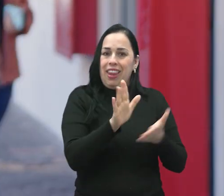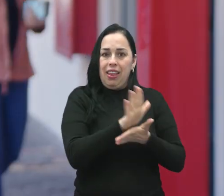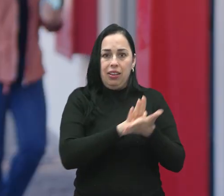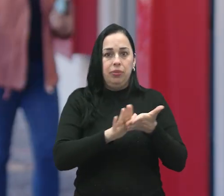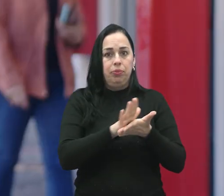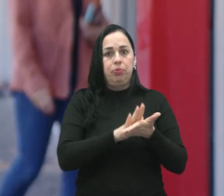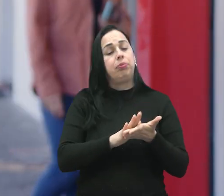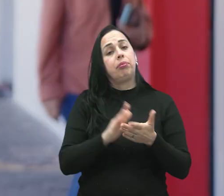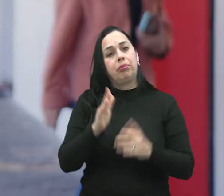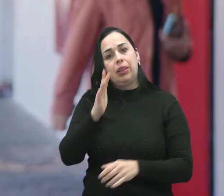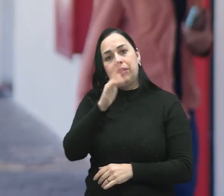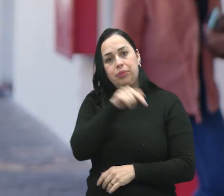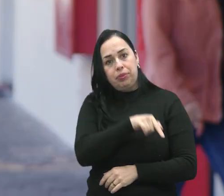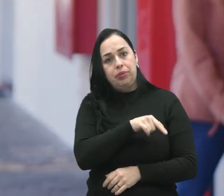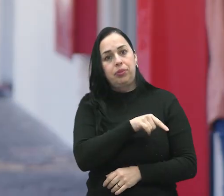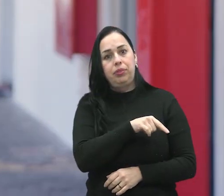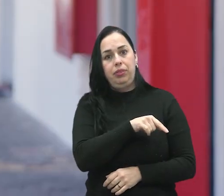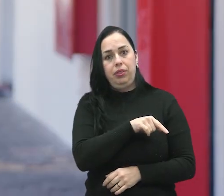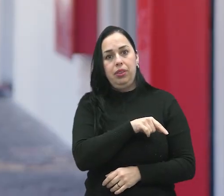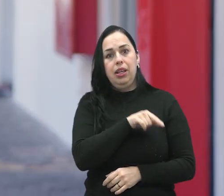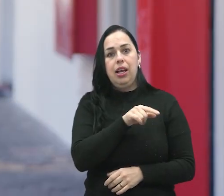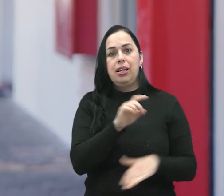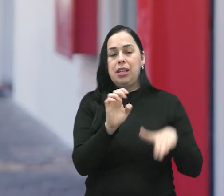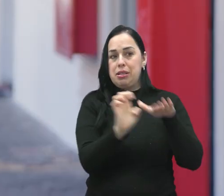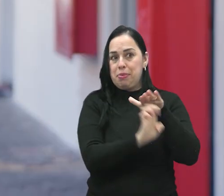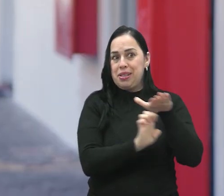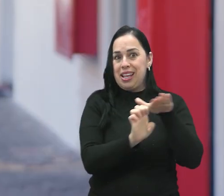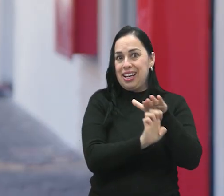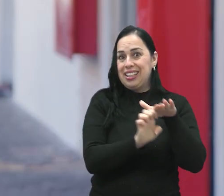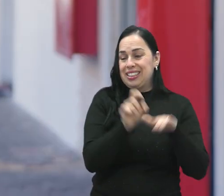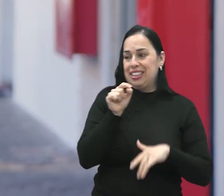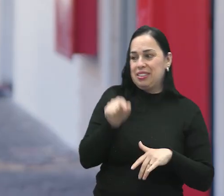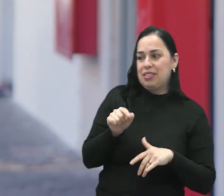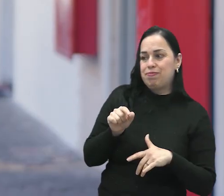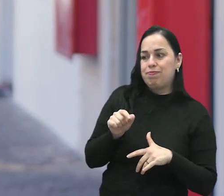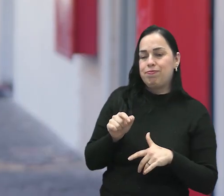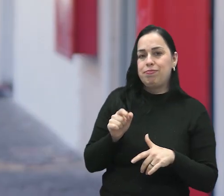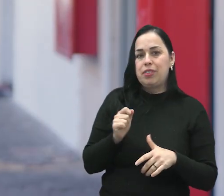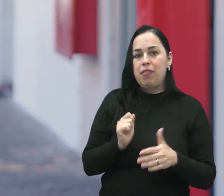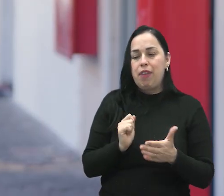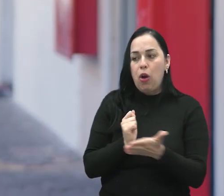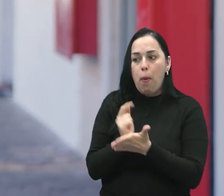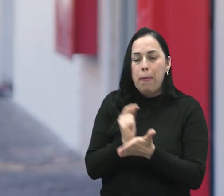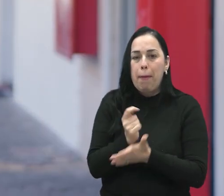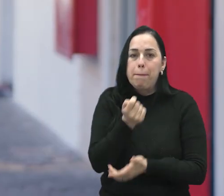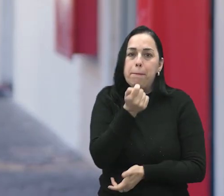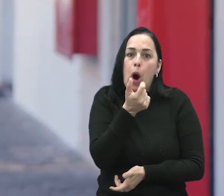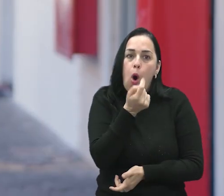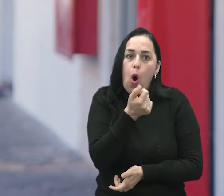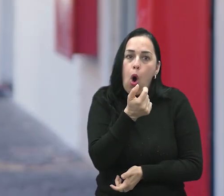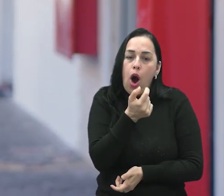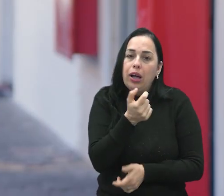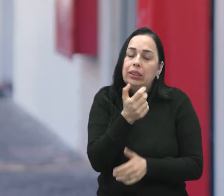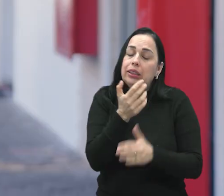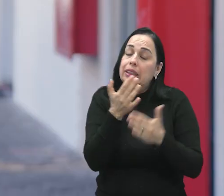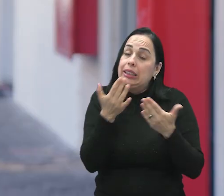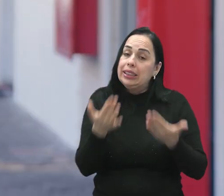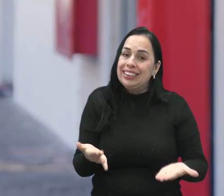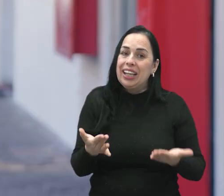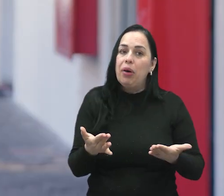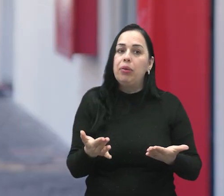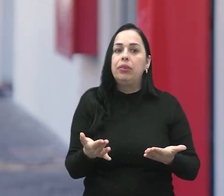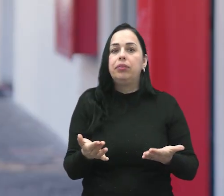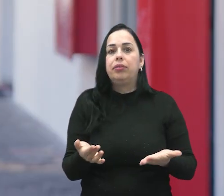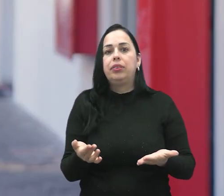Né? Então as pessoas lá, o empresário dos Estados Unidos vai importar menos e aí, teoricamente,